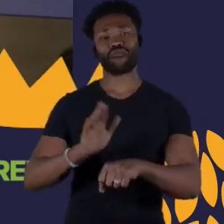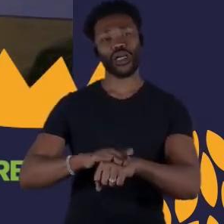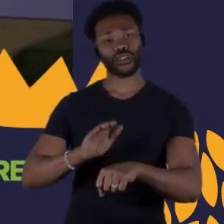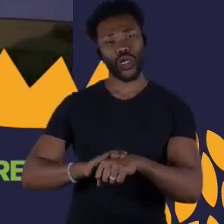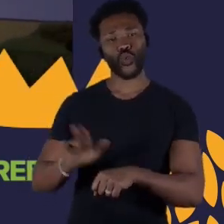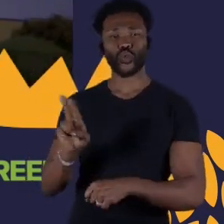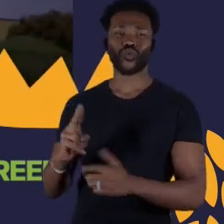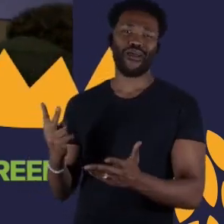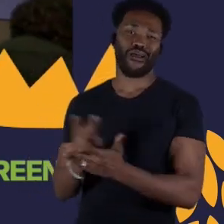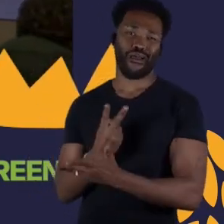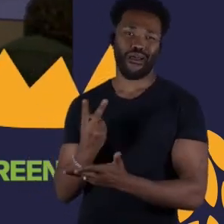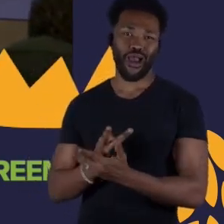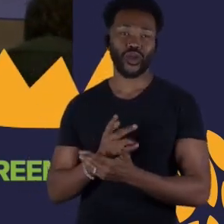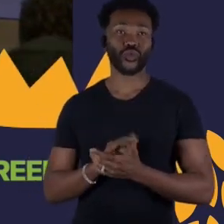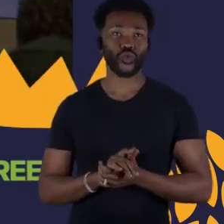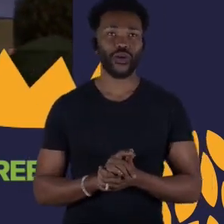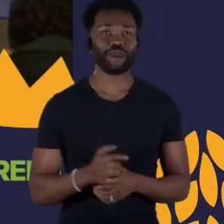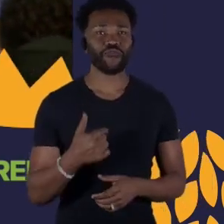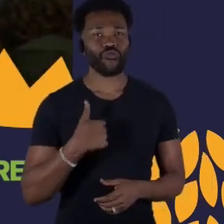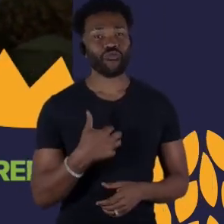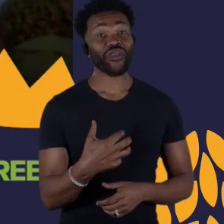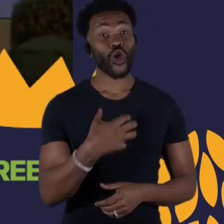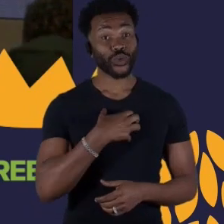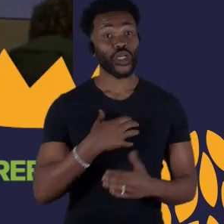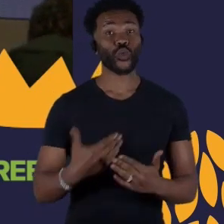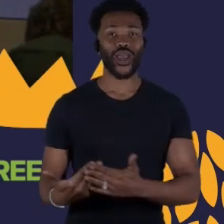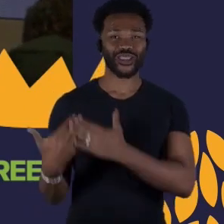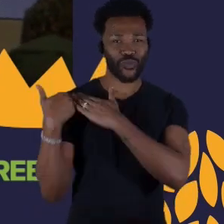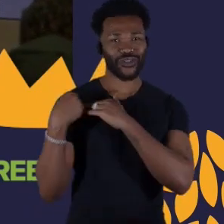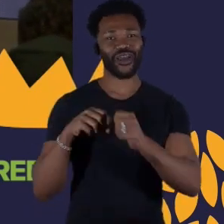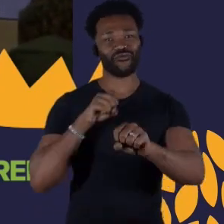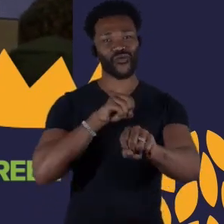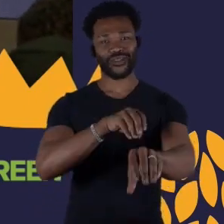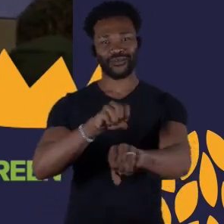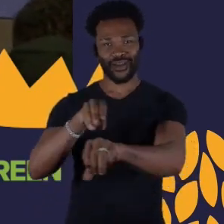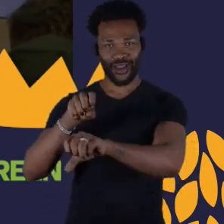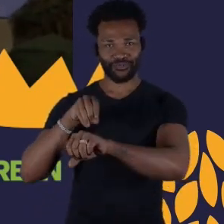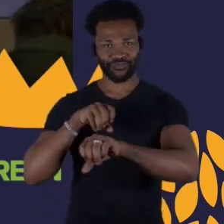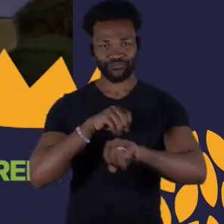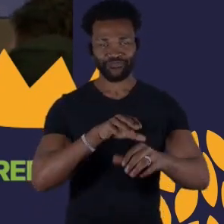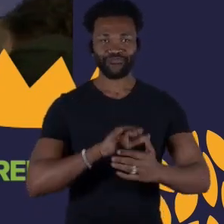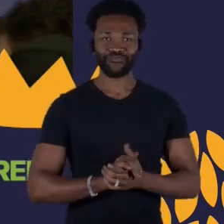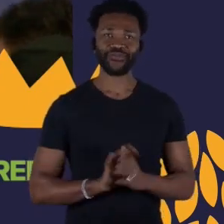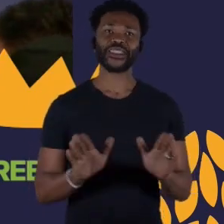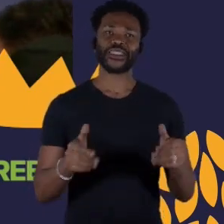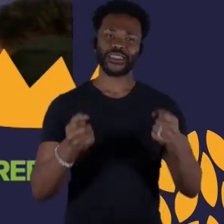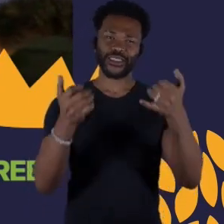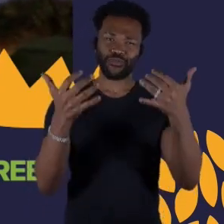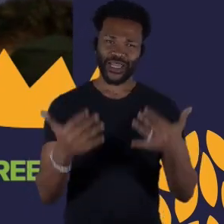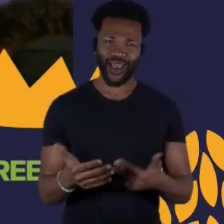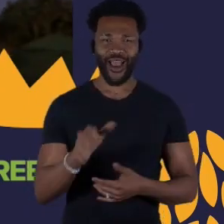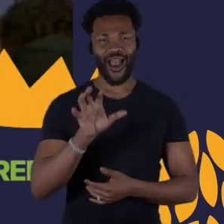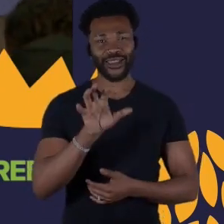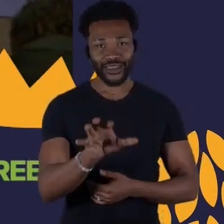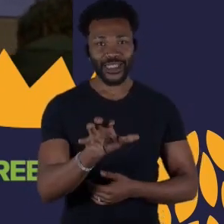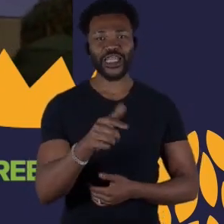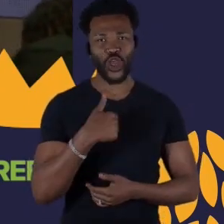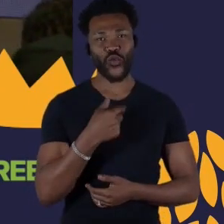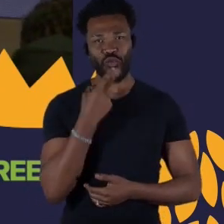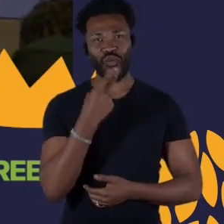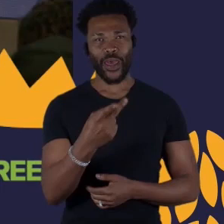exercício legal, porque eu me sinto responsável da educação. Mas então, falando desse jeito, sim vou